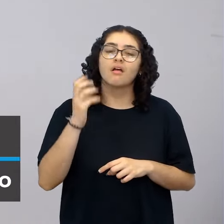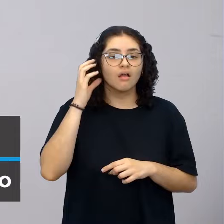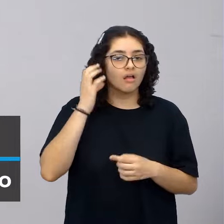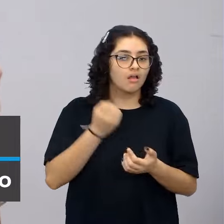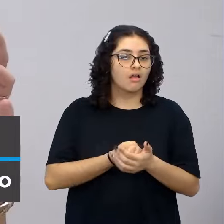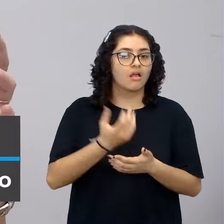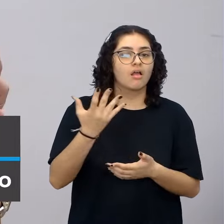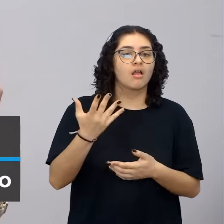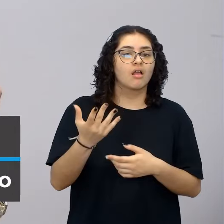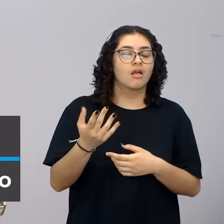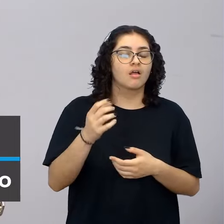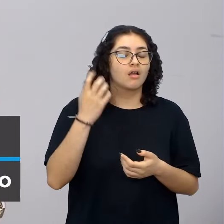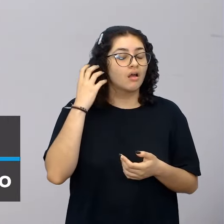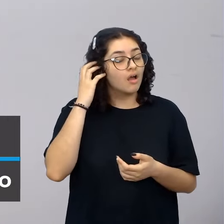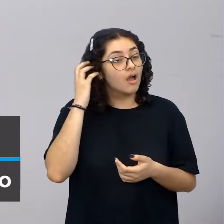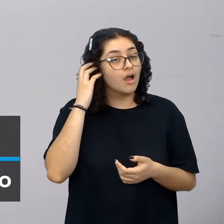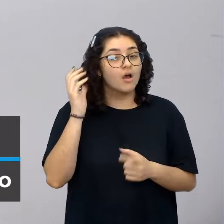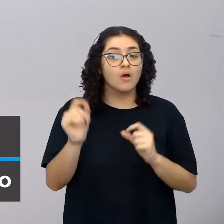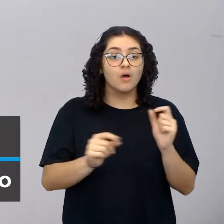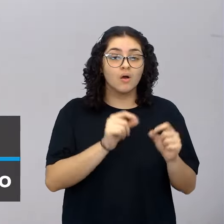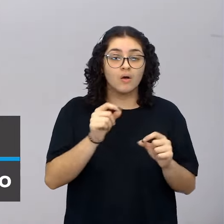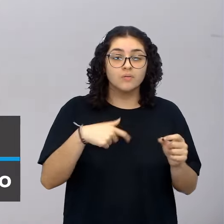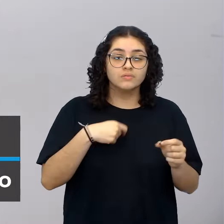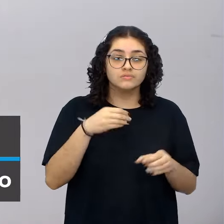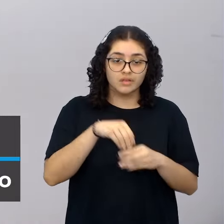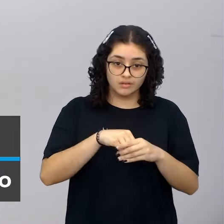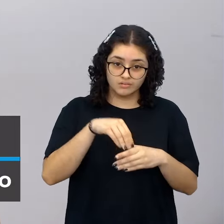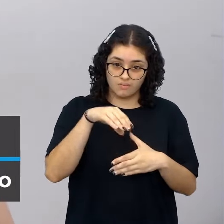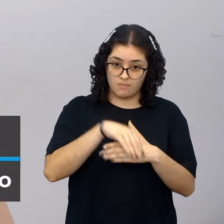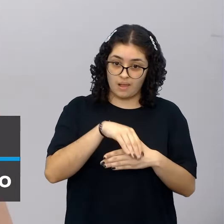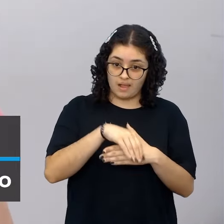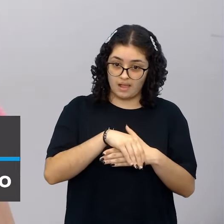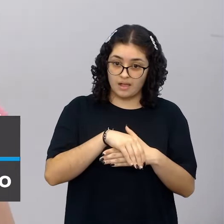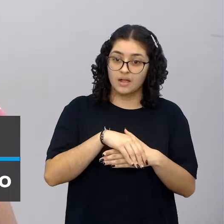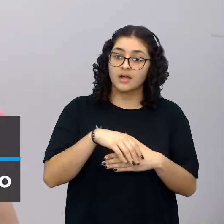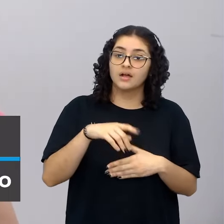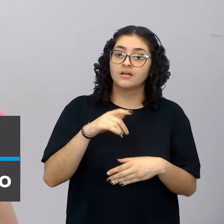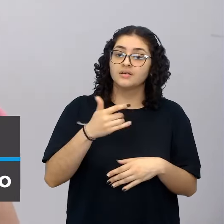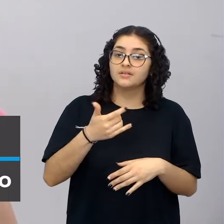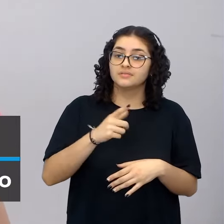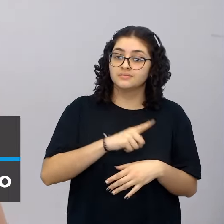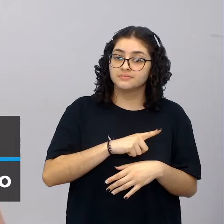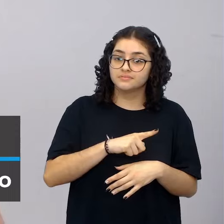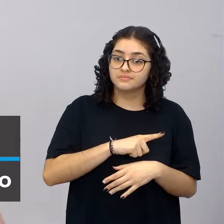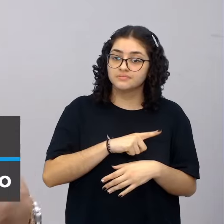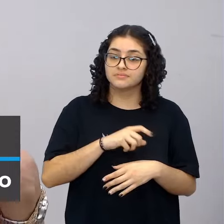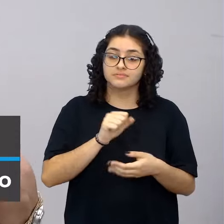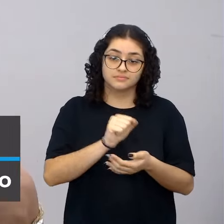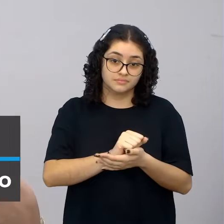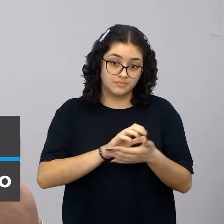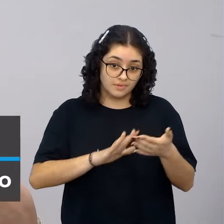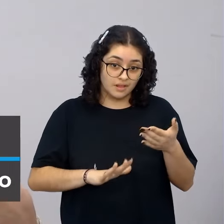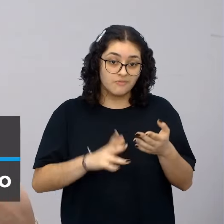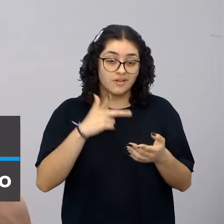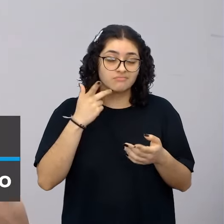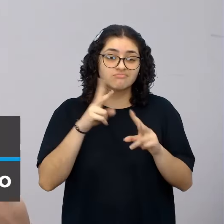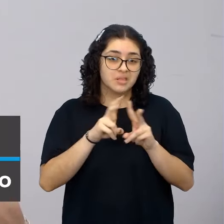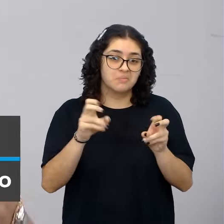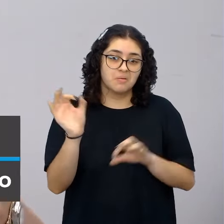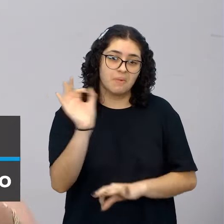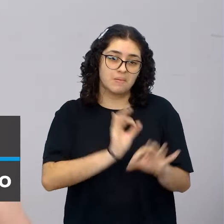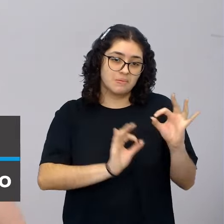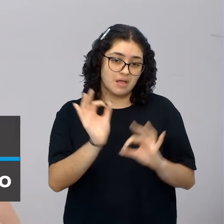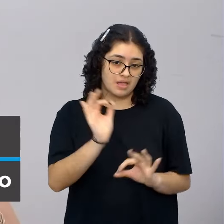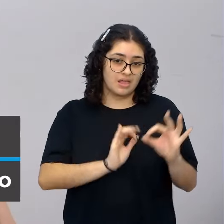preciso organizar os meus documentos em uma pasta? E aí a gente tem lá algumas atividades que falam de organização. Então,